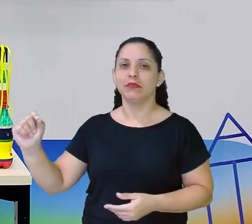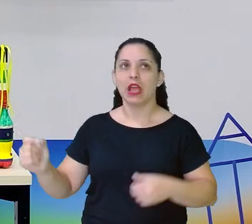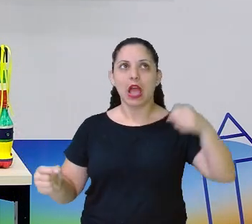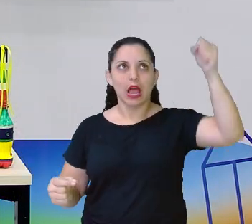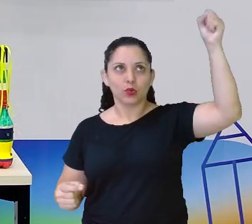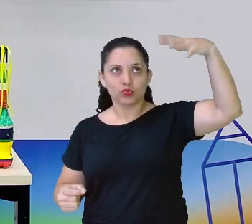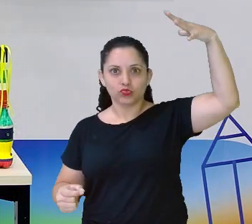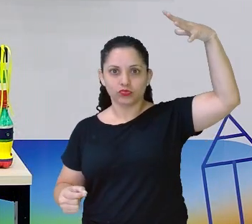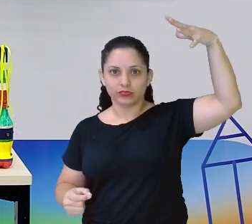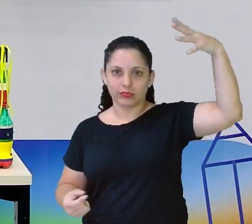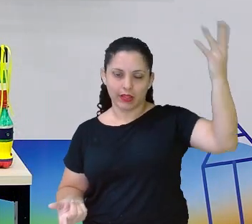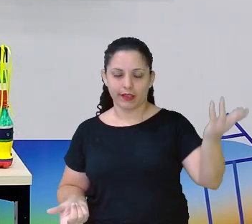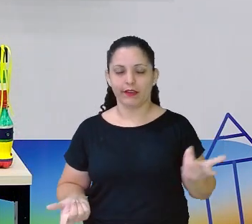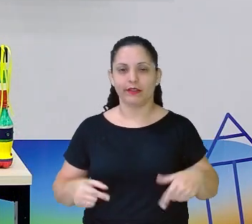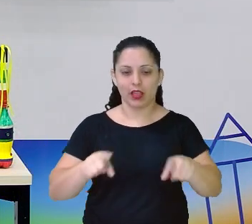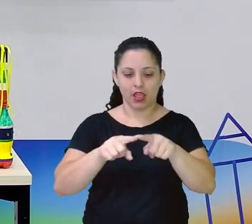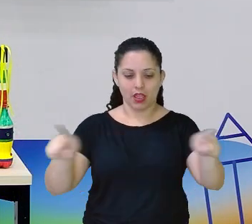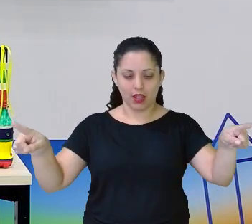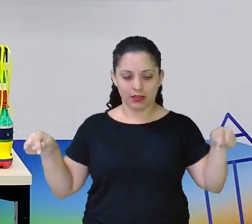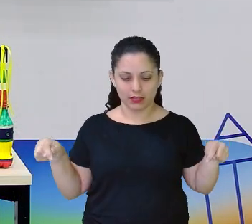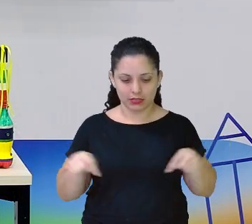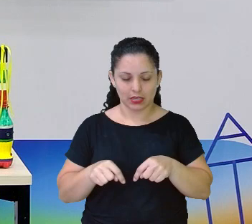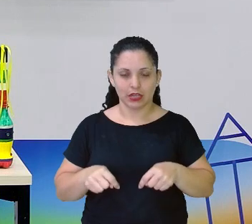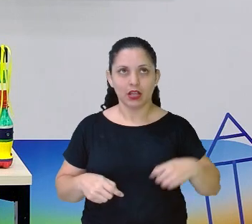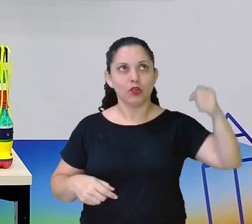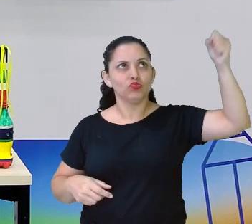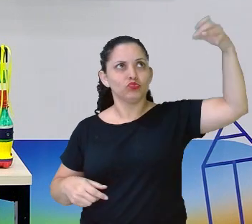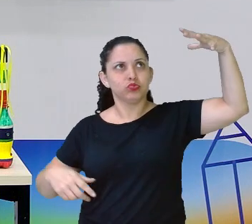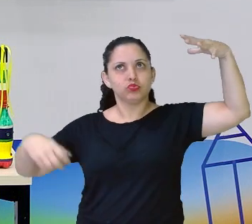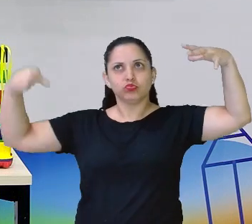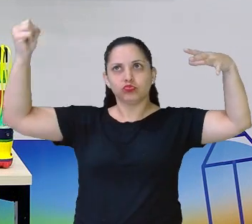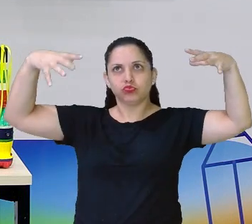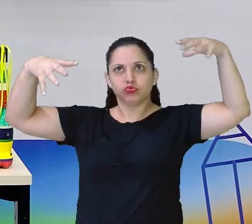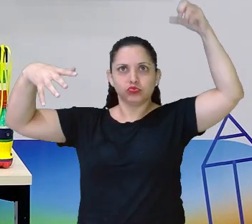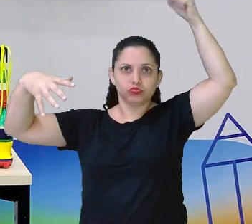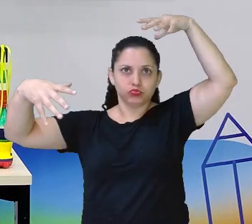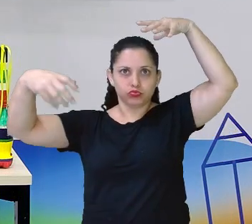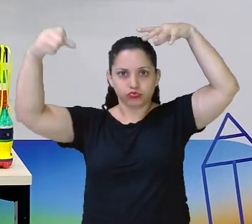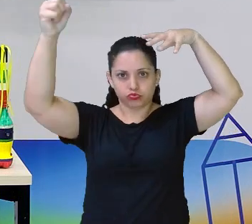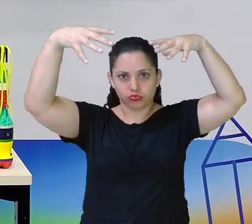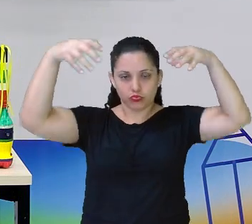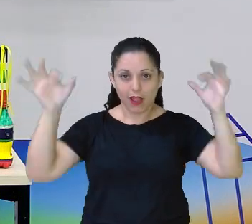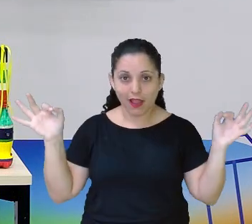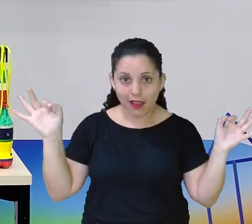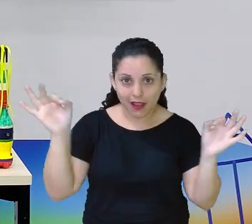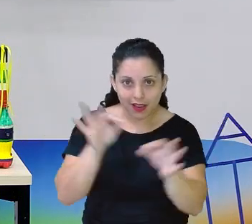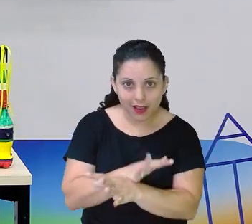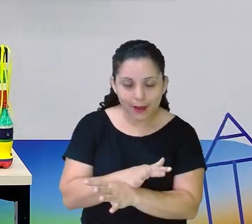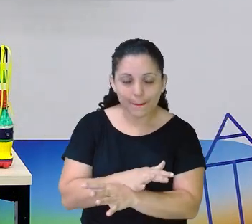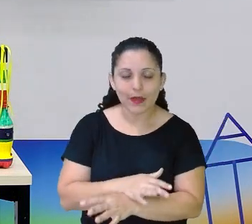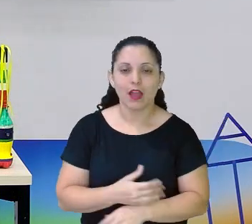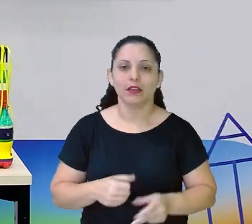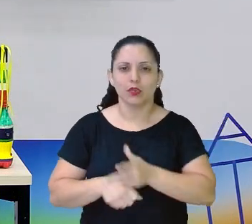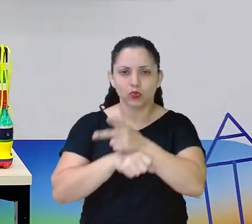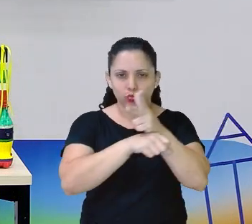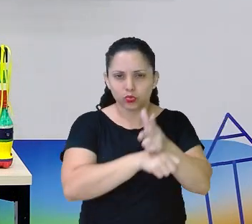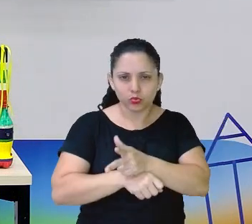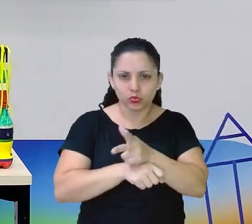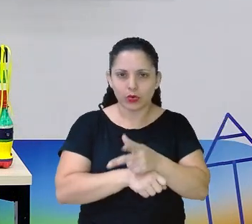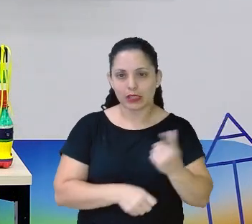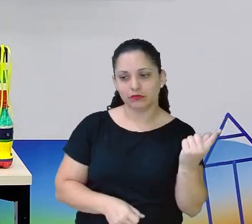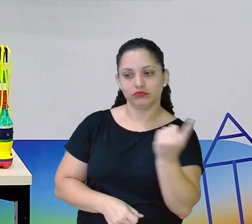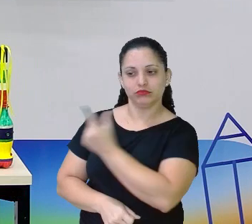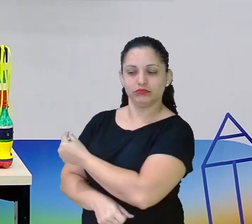está acesa. Por exemplo, nós estamos aqui no estúdio, as luzes estão acesas. Quando terminar as atividades aqui, terminou a aula, nós vamos